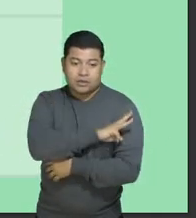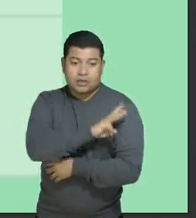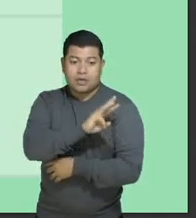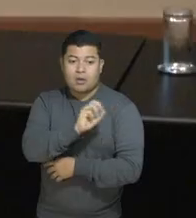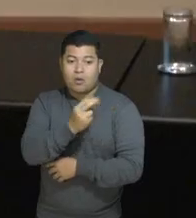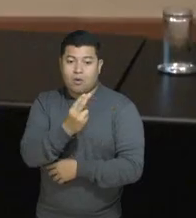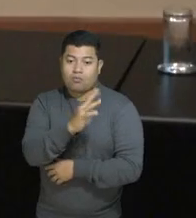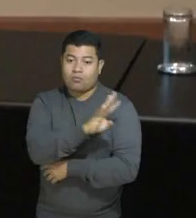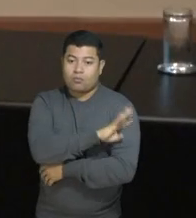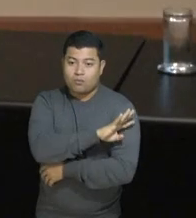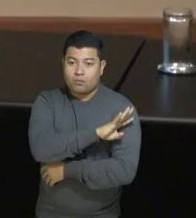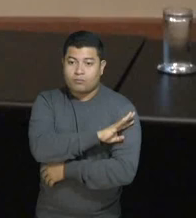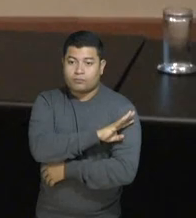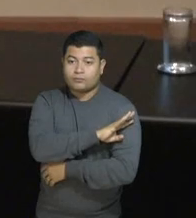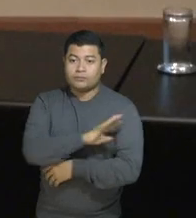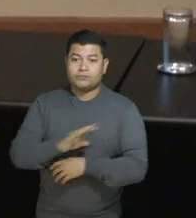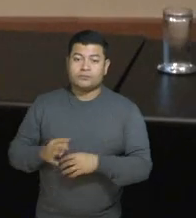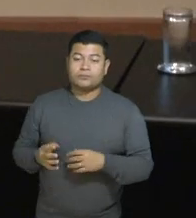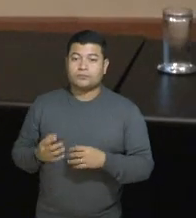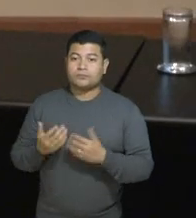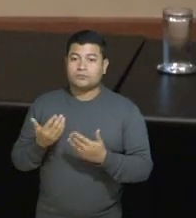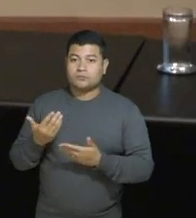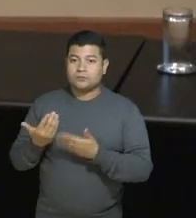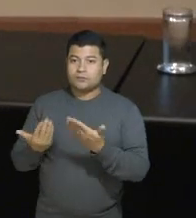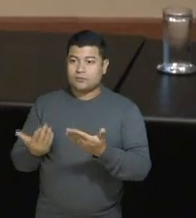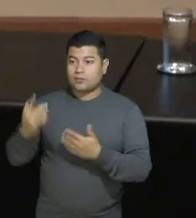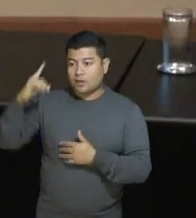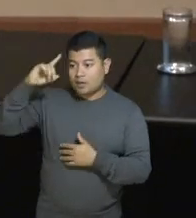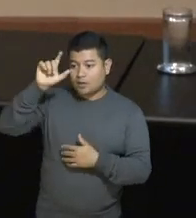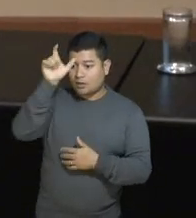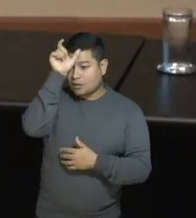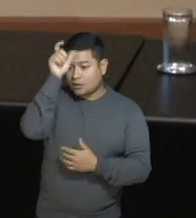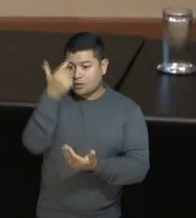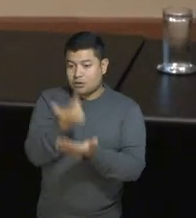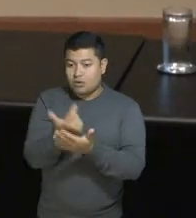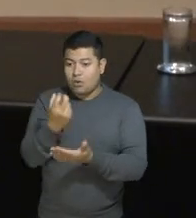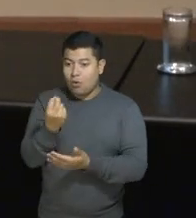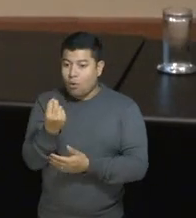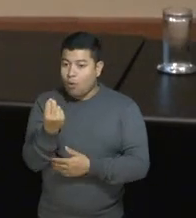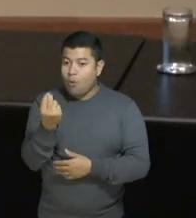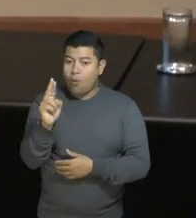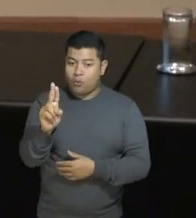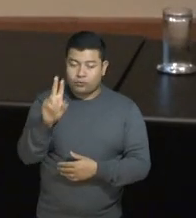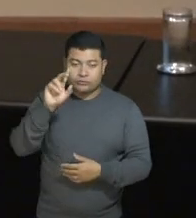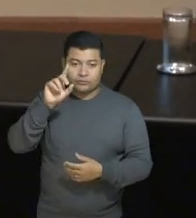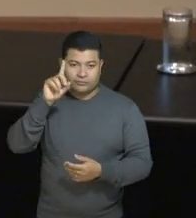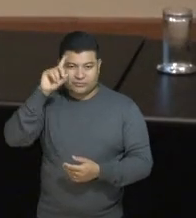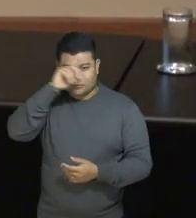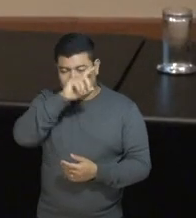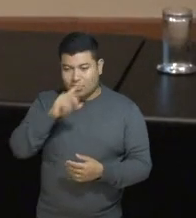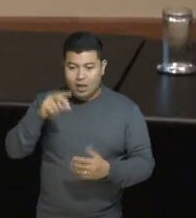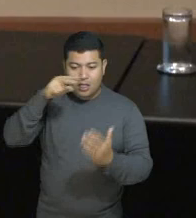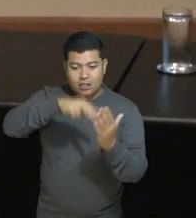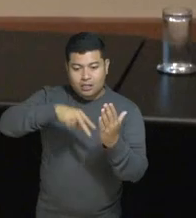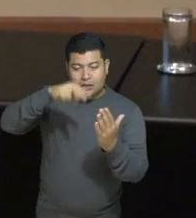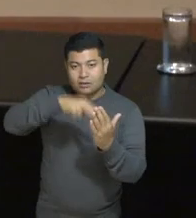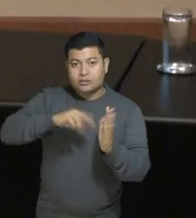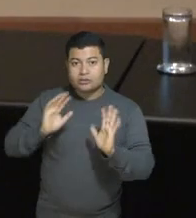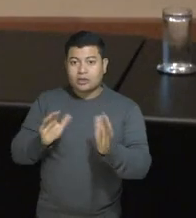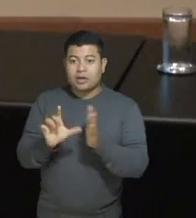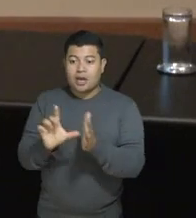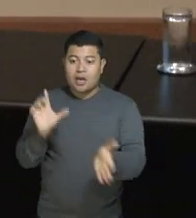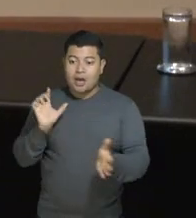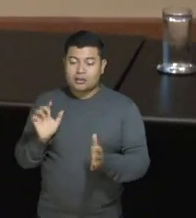com dislexia, com dificuldade em leitura, já poderiam ser atendidas lá no início. E aí a gente